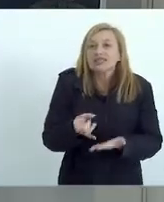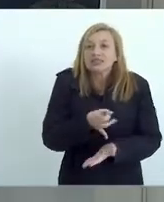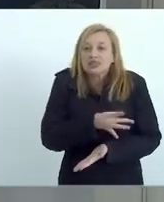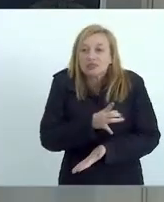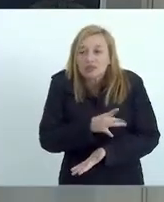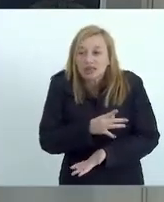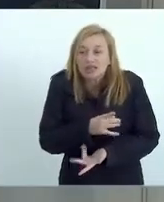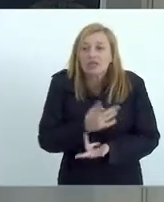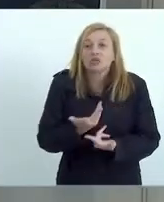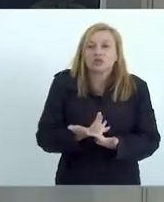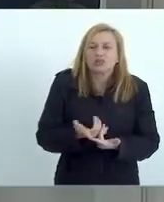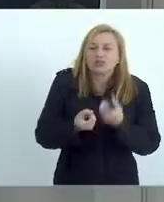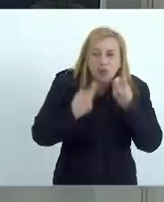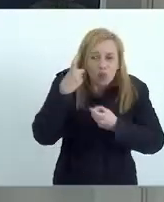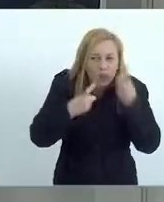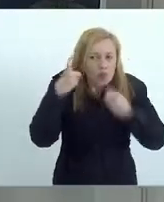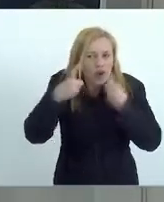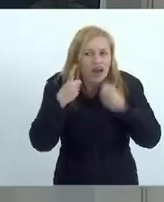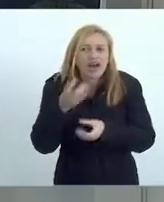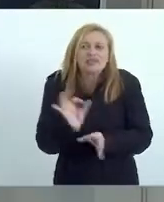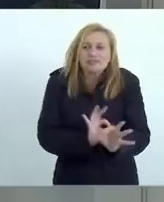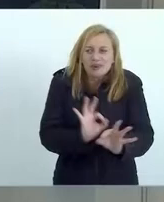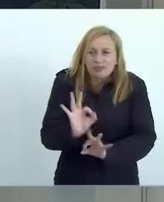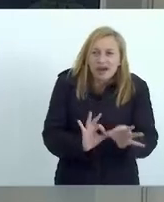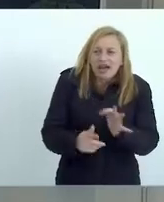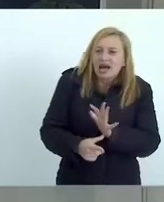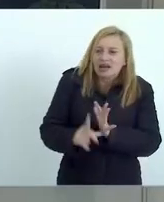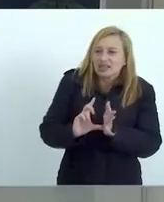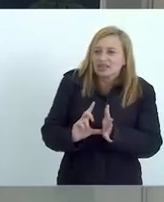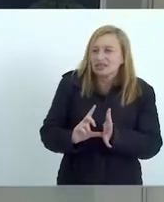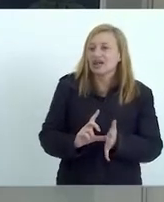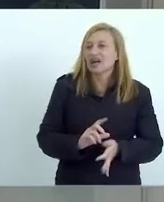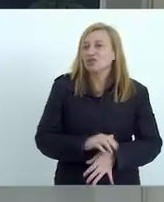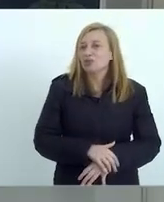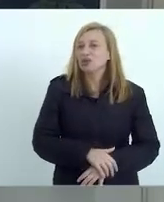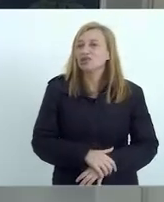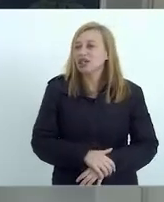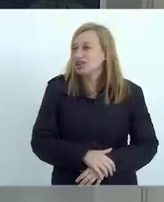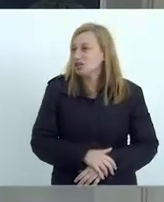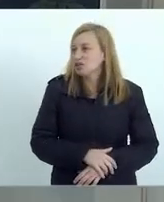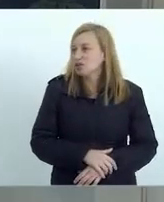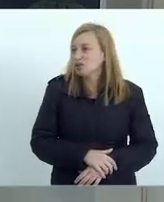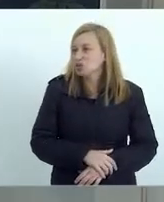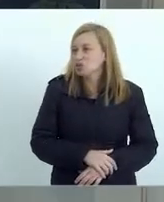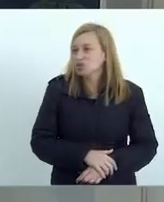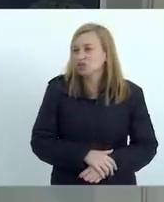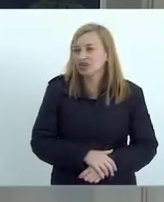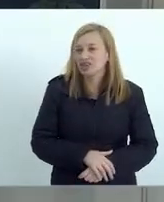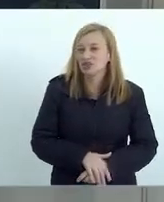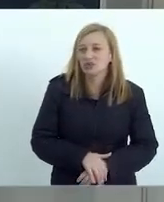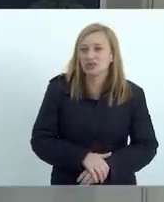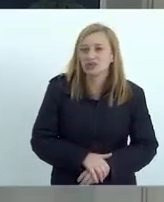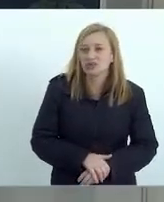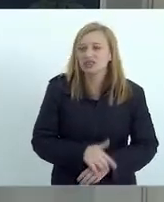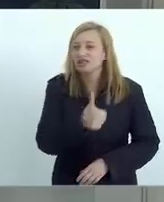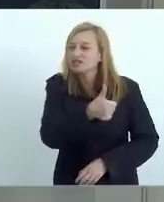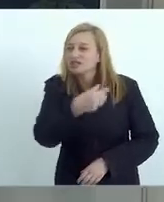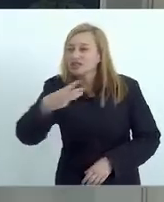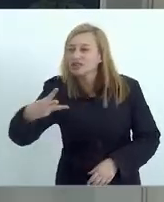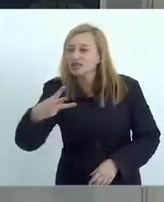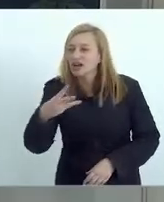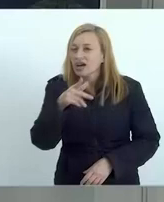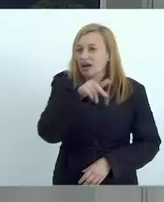a tua vida desde as Preparações então quando foi nessa data Dezoito de dezembro 2013